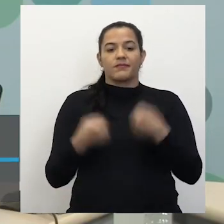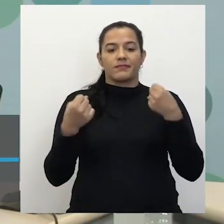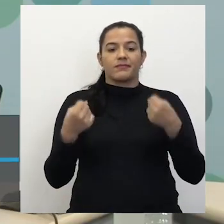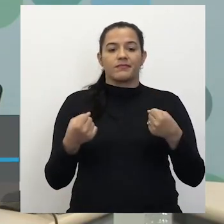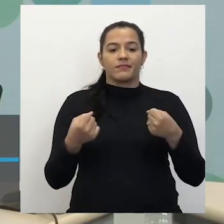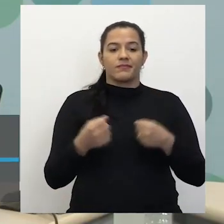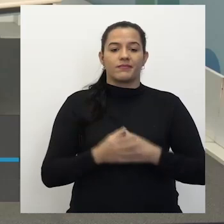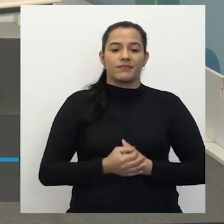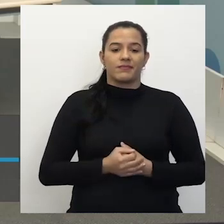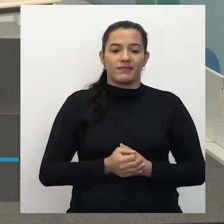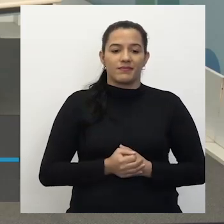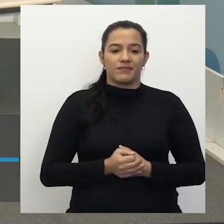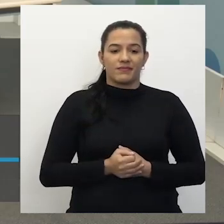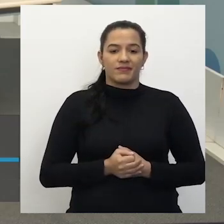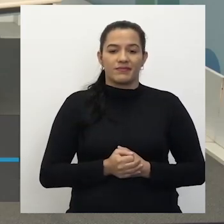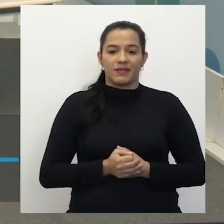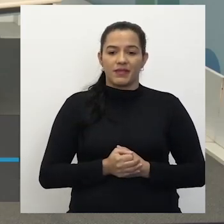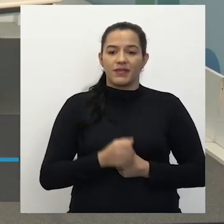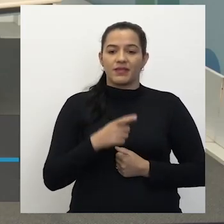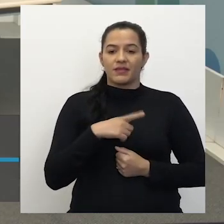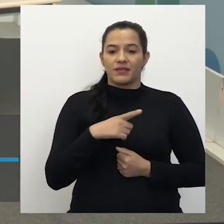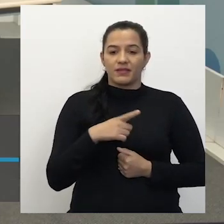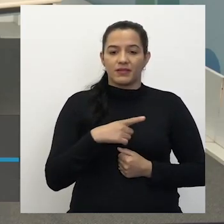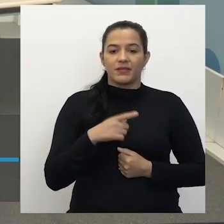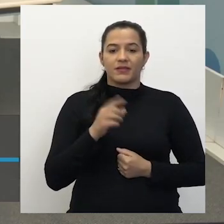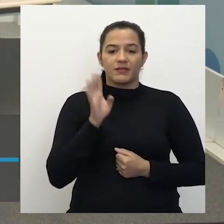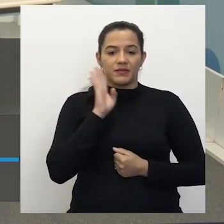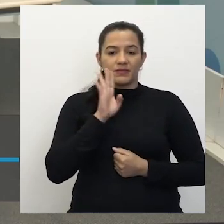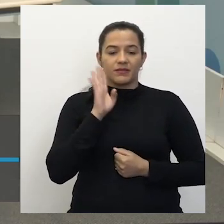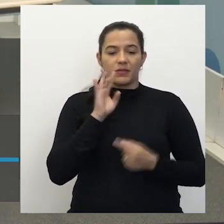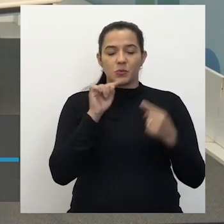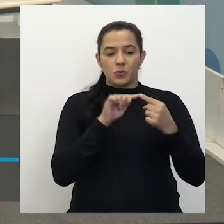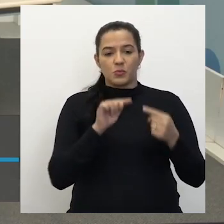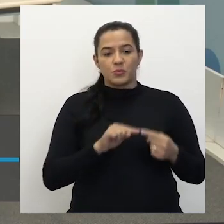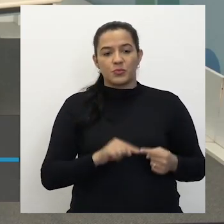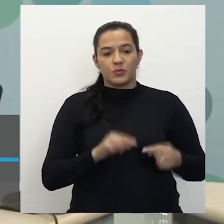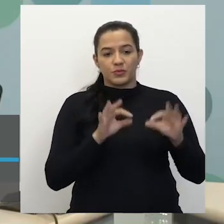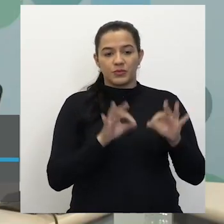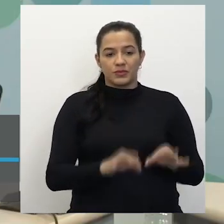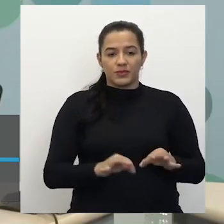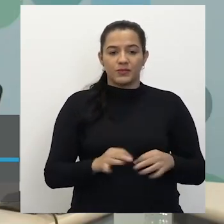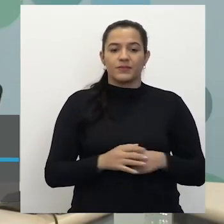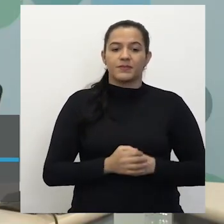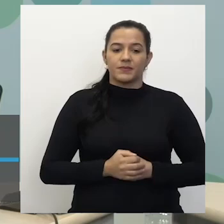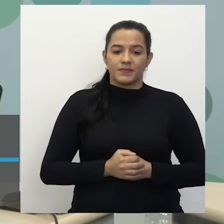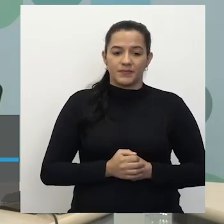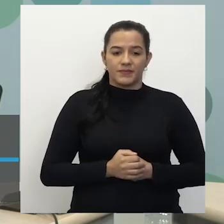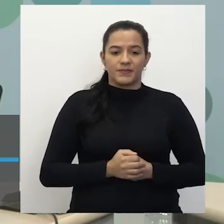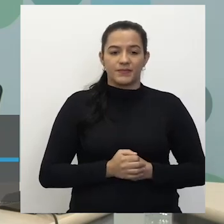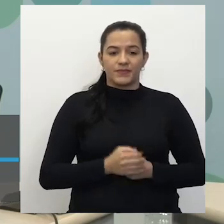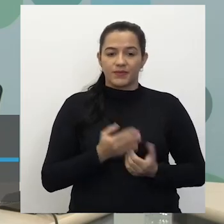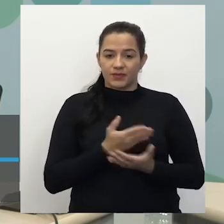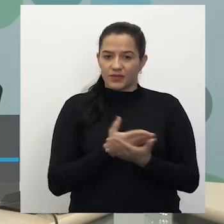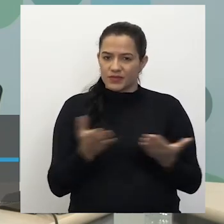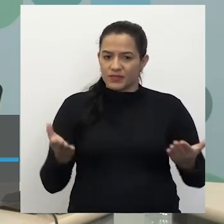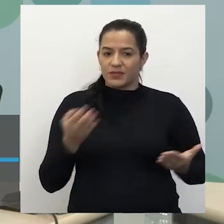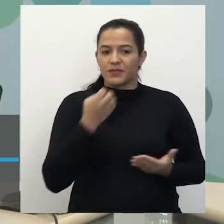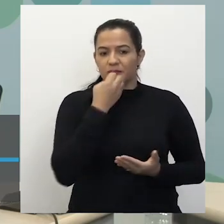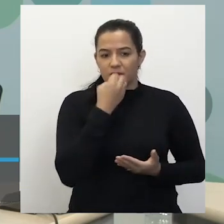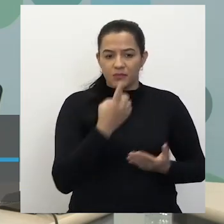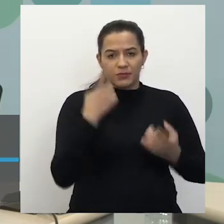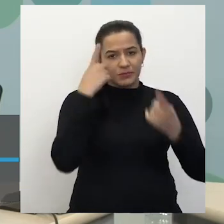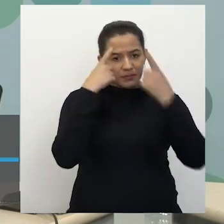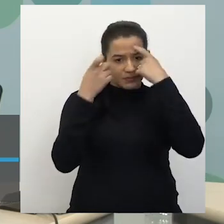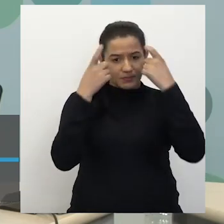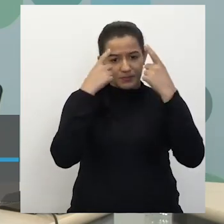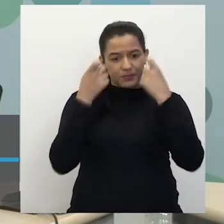contei o final. Olha, tem a moral do apólogo, que bacana. Pois é. Não dei a moral, só dei o final. Vocês, são muito criativos,